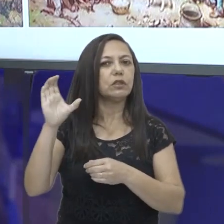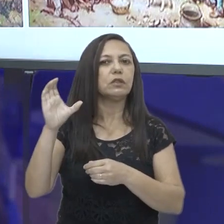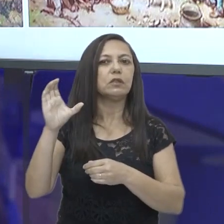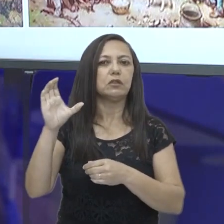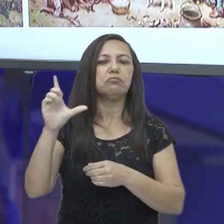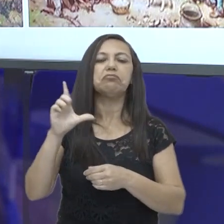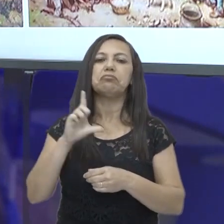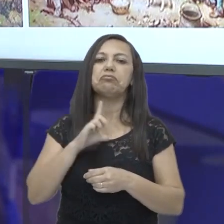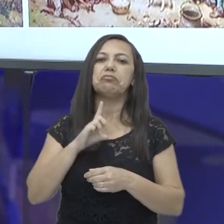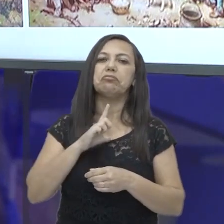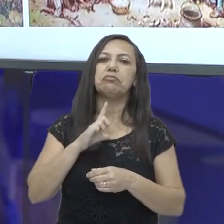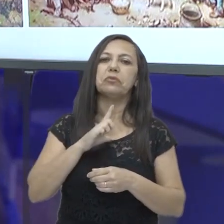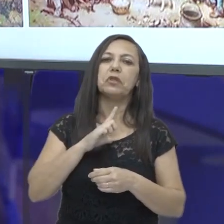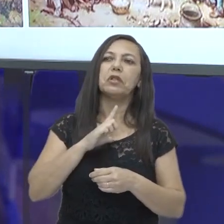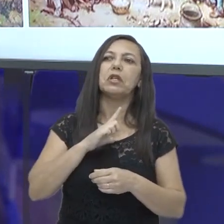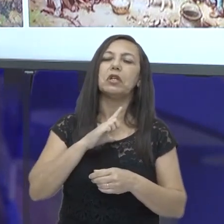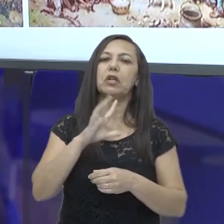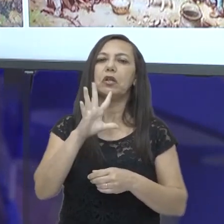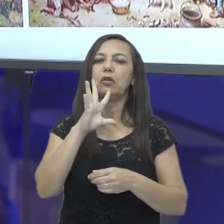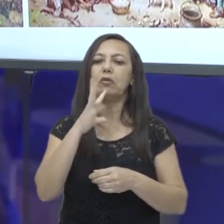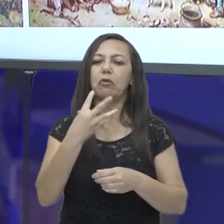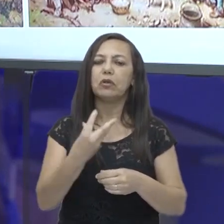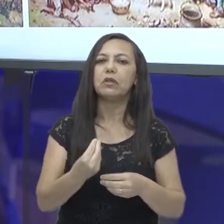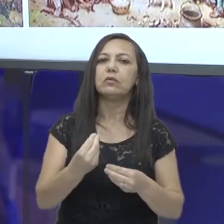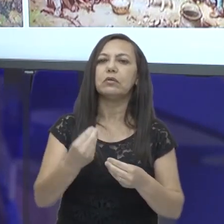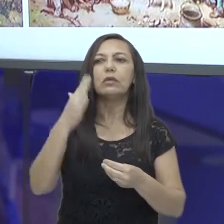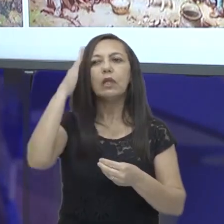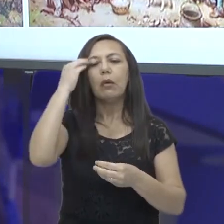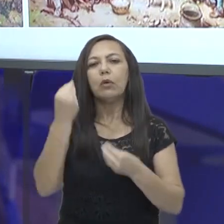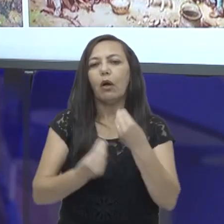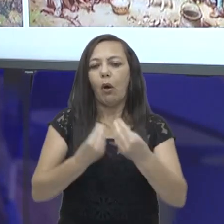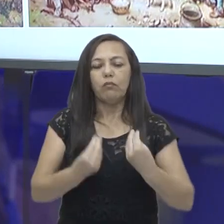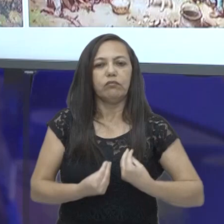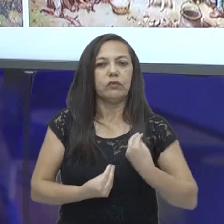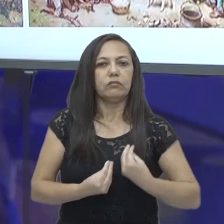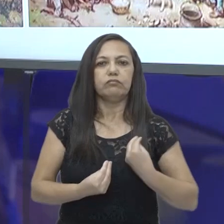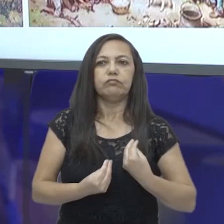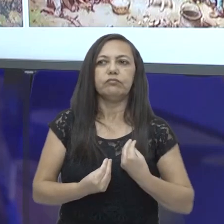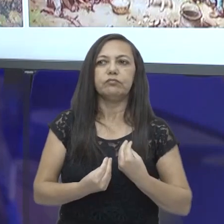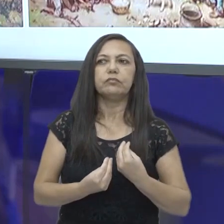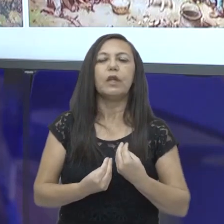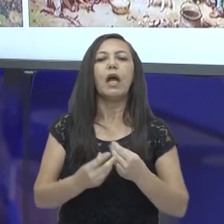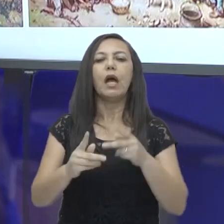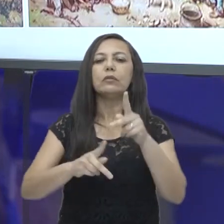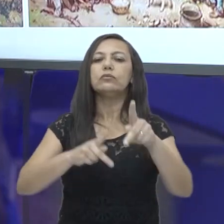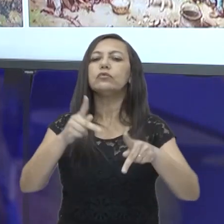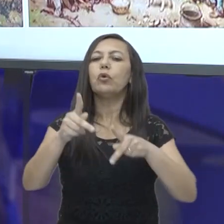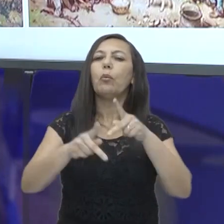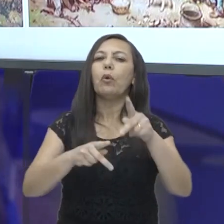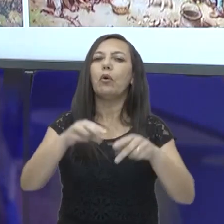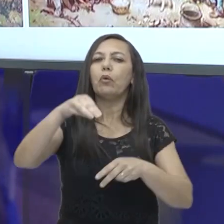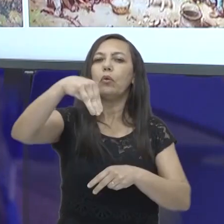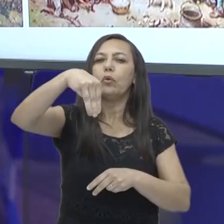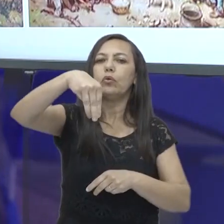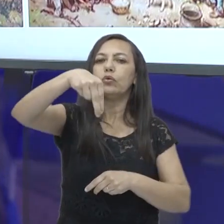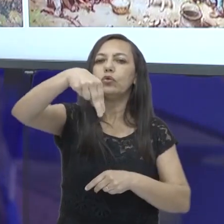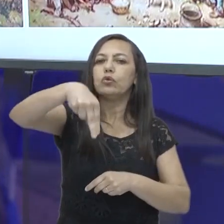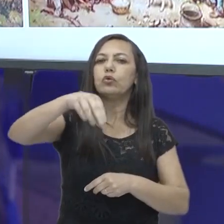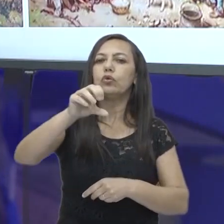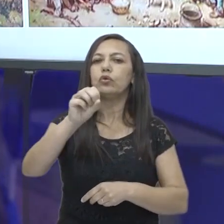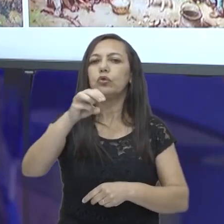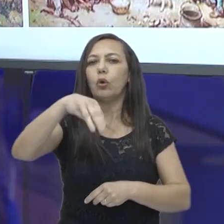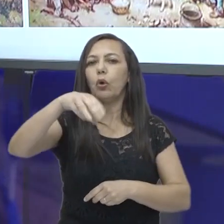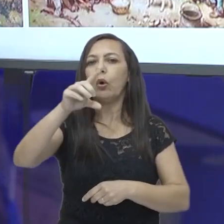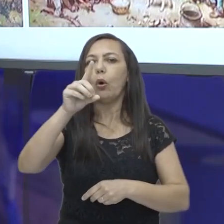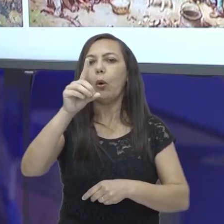tinha todo um vasto território de sobrevivências. Tá bom? Eles eram nômades. O que era nômade, vocês lembram?